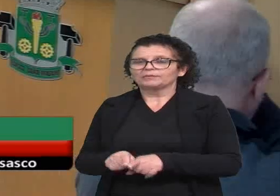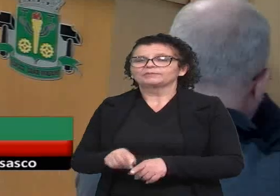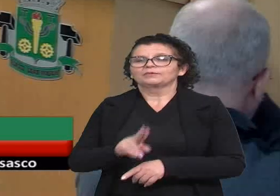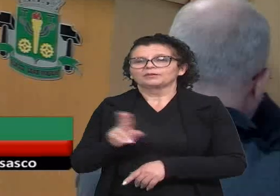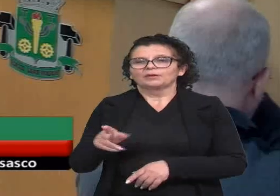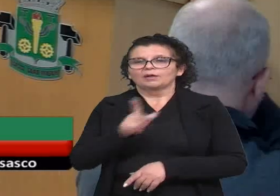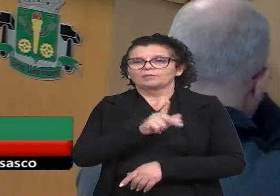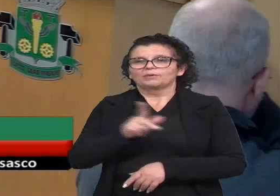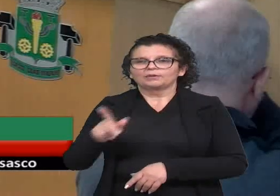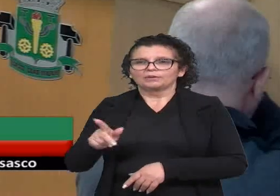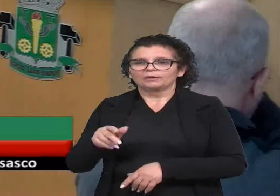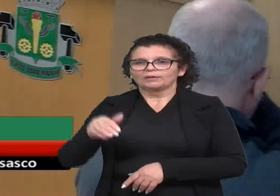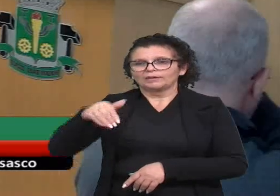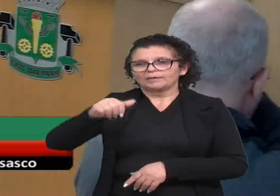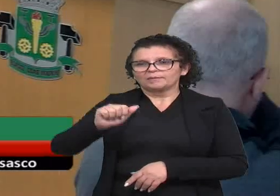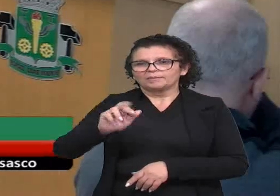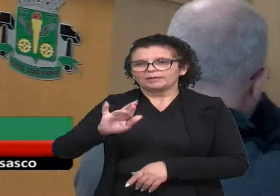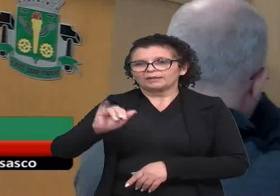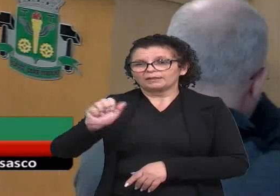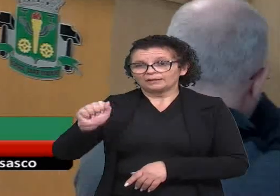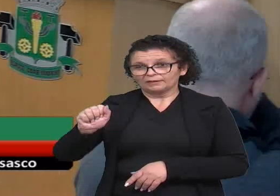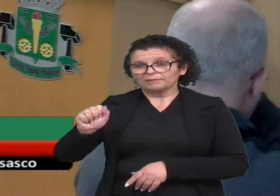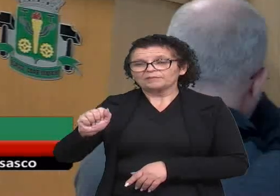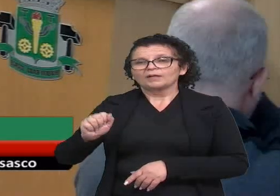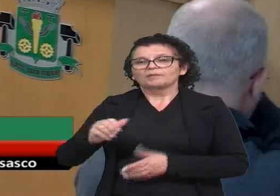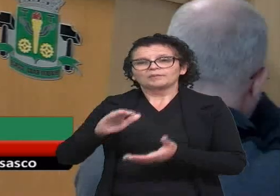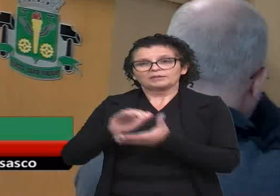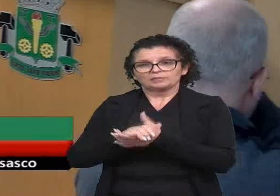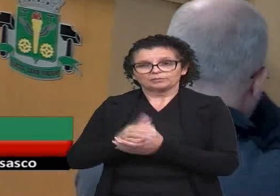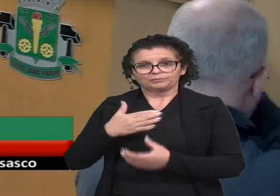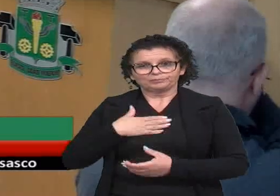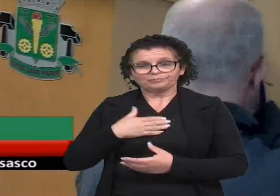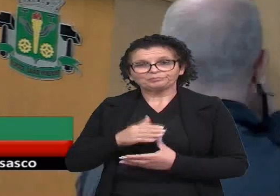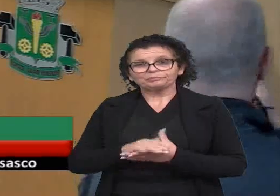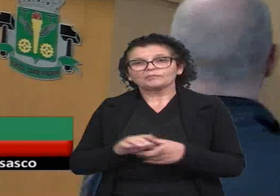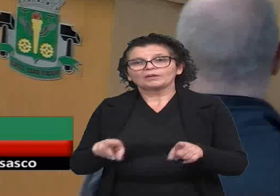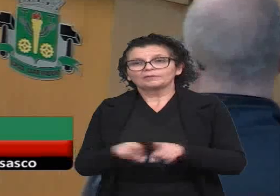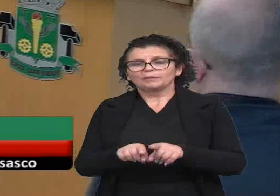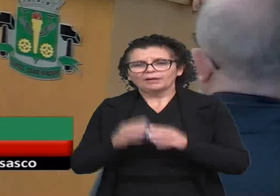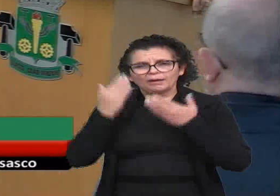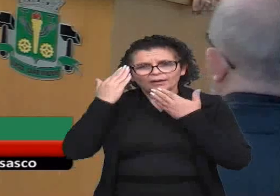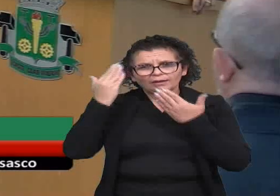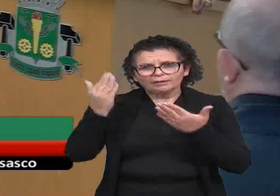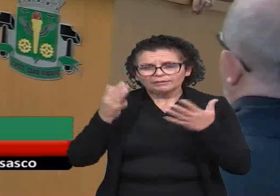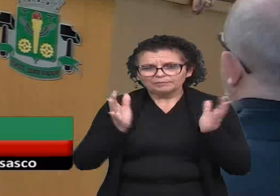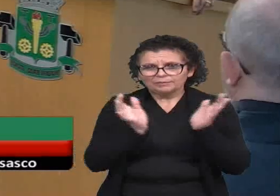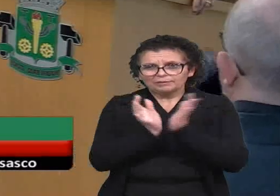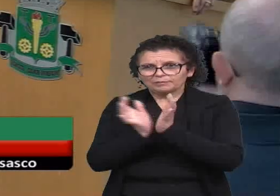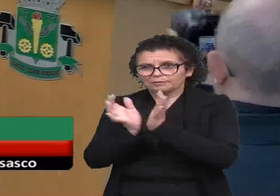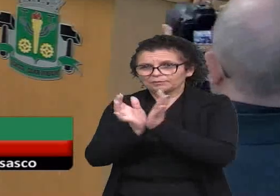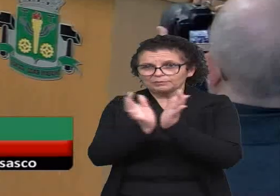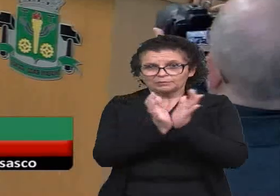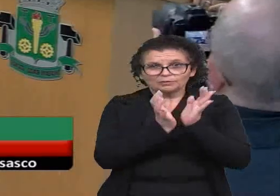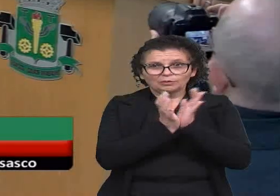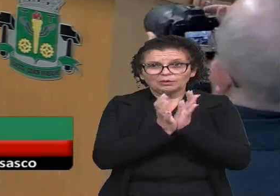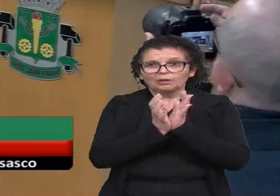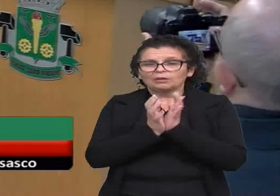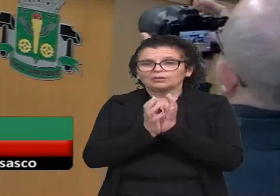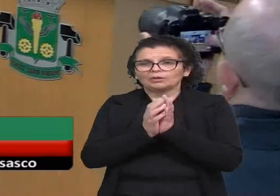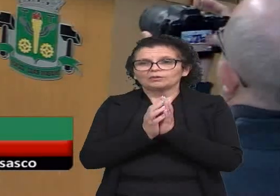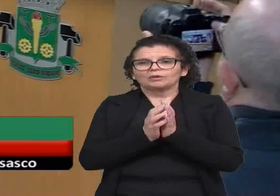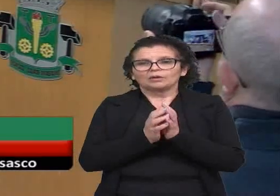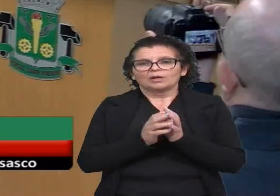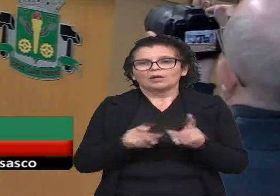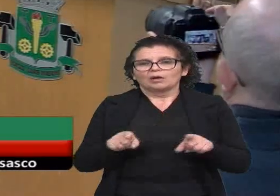da professora Maria Tereza, minha esposa. Queria agradecer todas as equipes, a equipe aqui presente, Ilha da Madeira, e